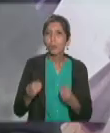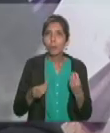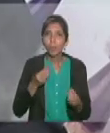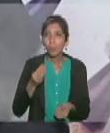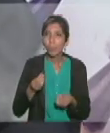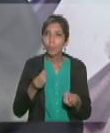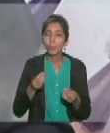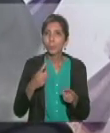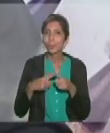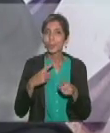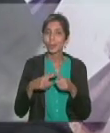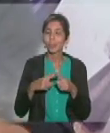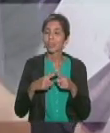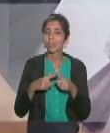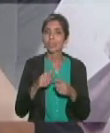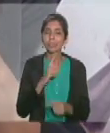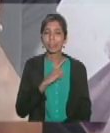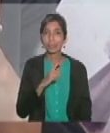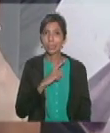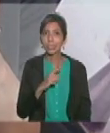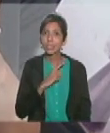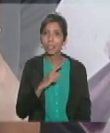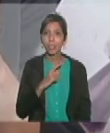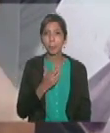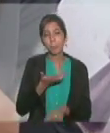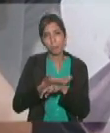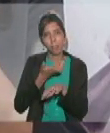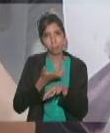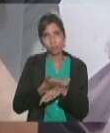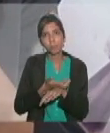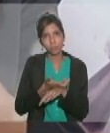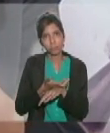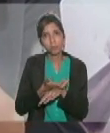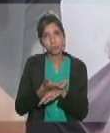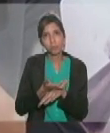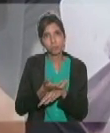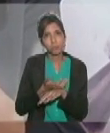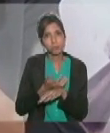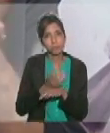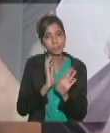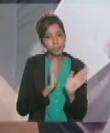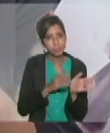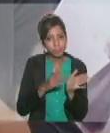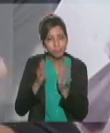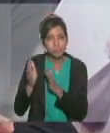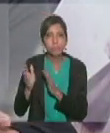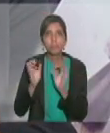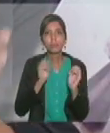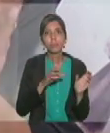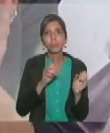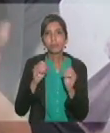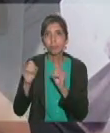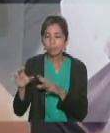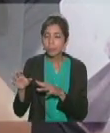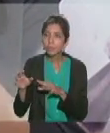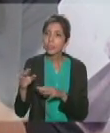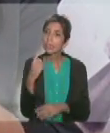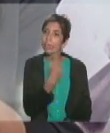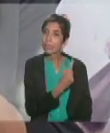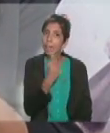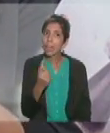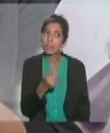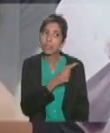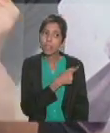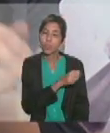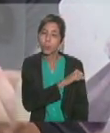Mas como é que fica isso? Porque a gente tem um conteúdo programado para dar referente a